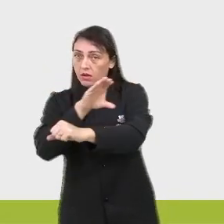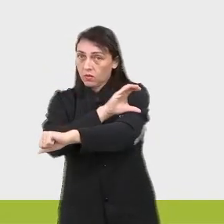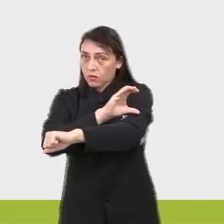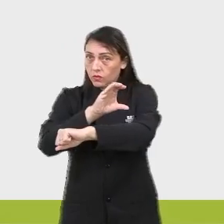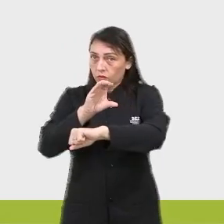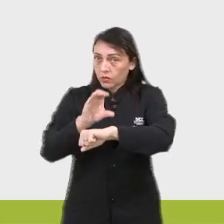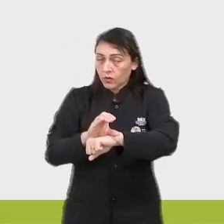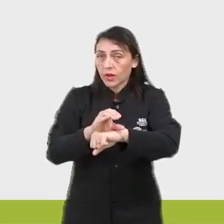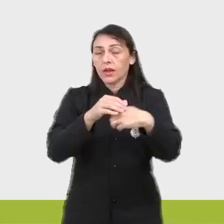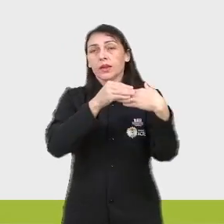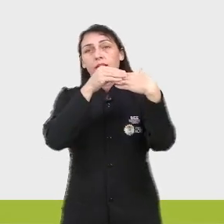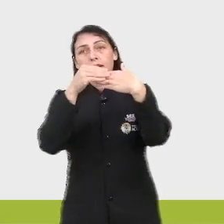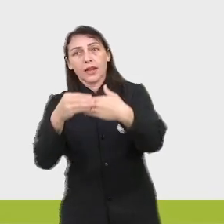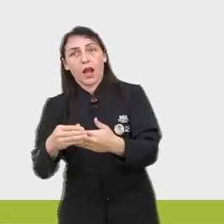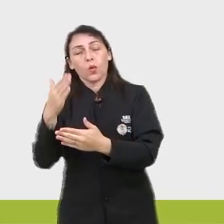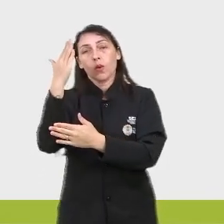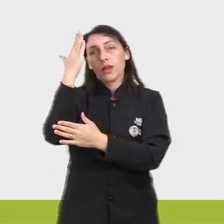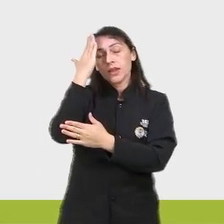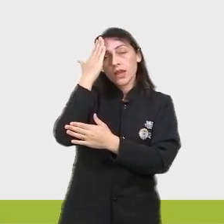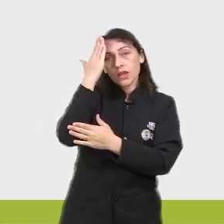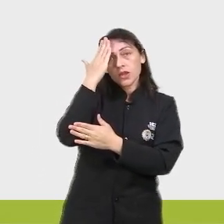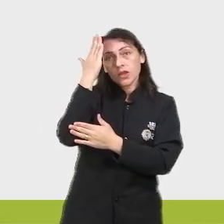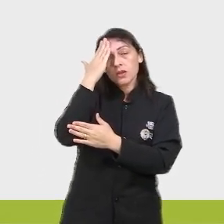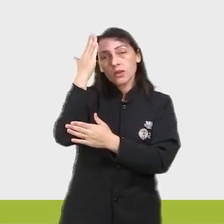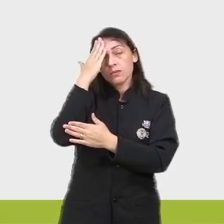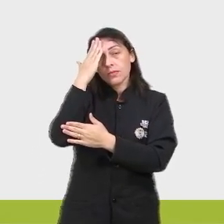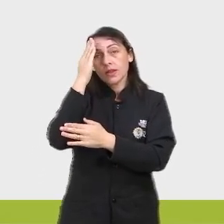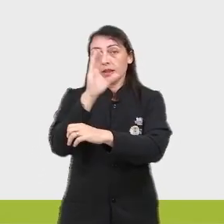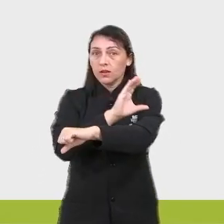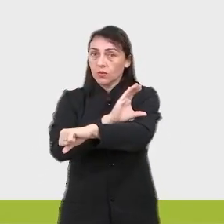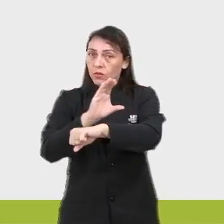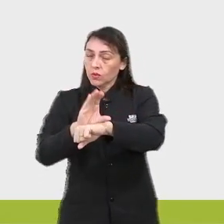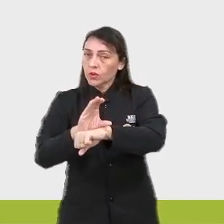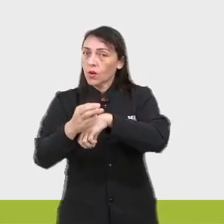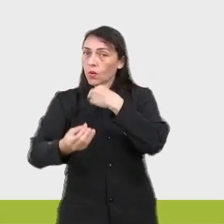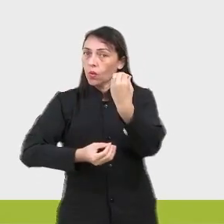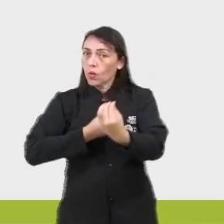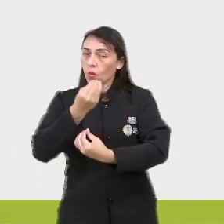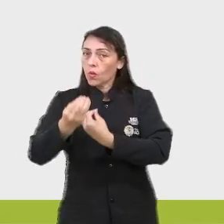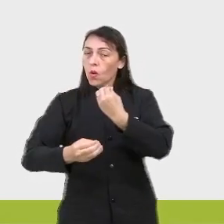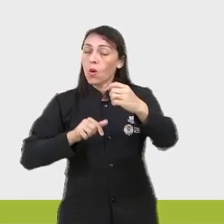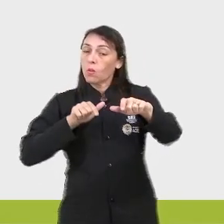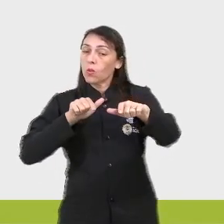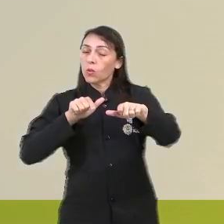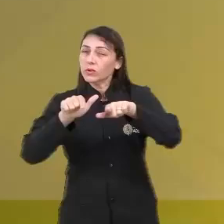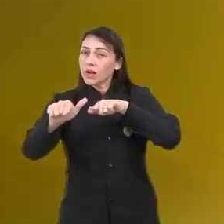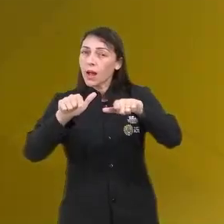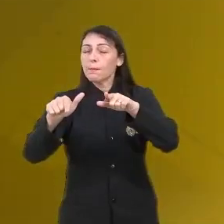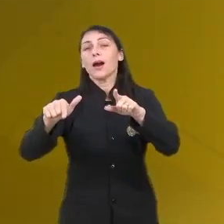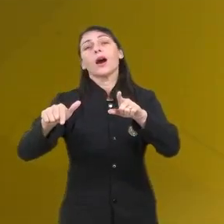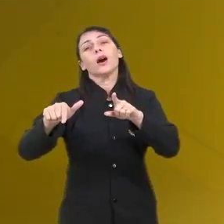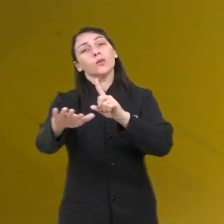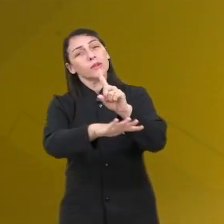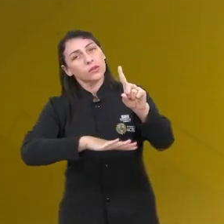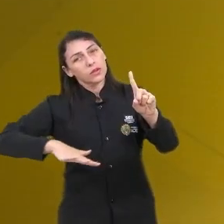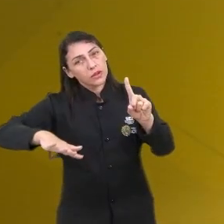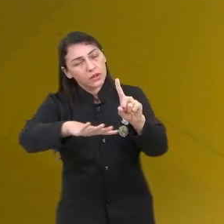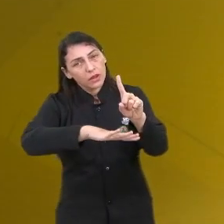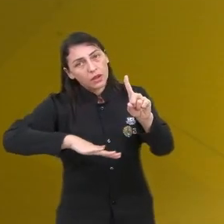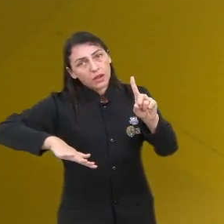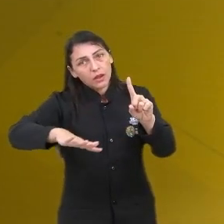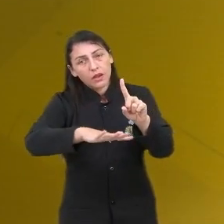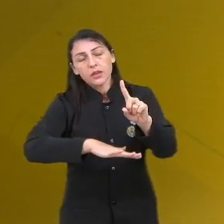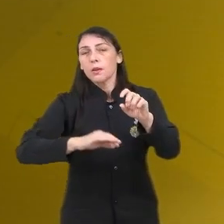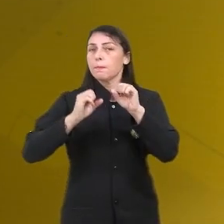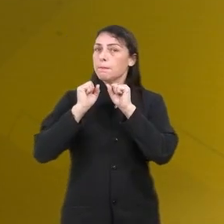cultura, que tragam o entendimento desses aportes culturais como um serviço social. E esse serviço social,